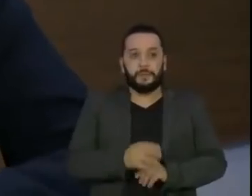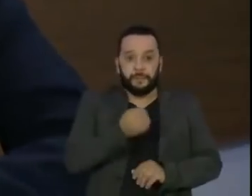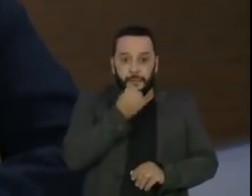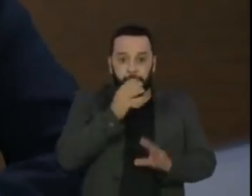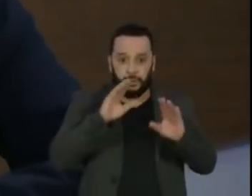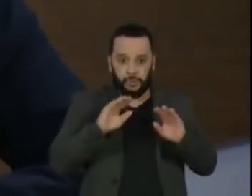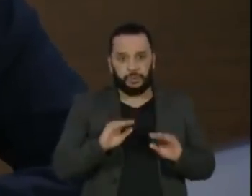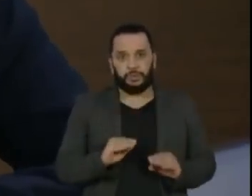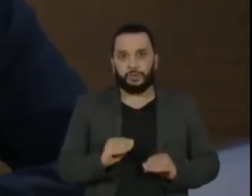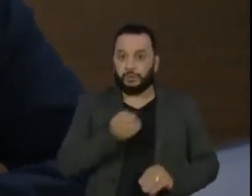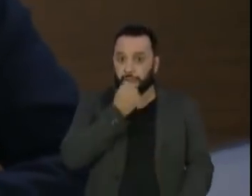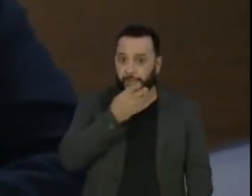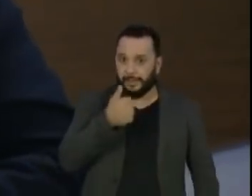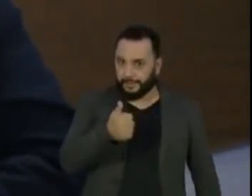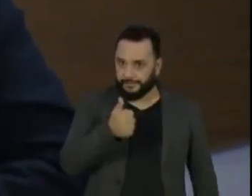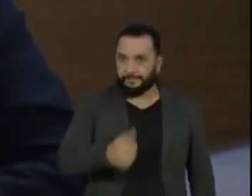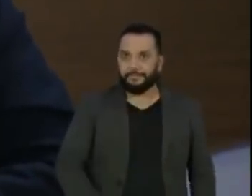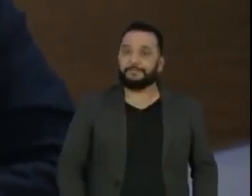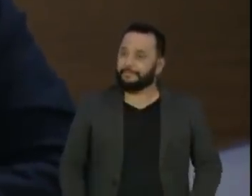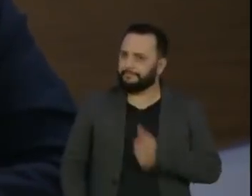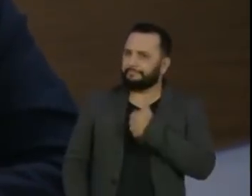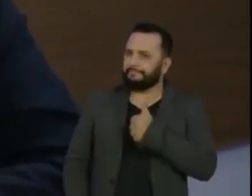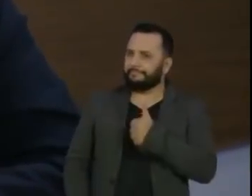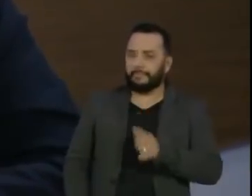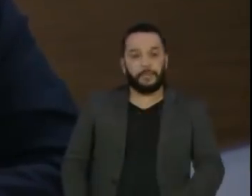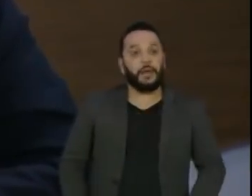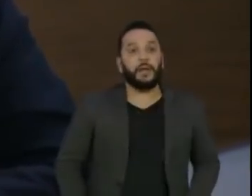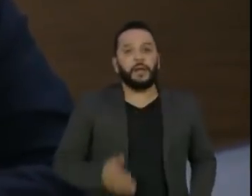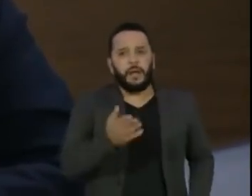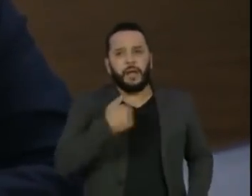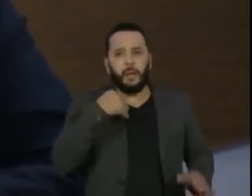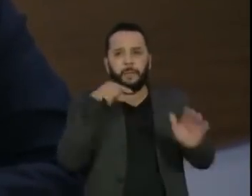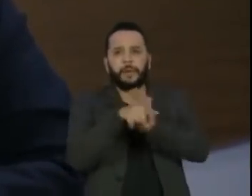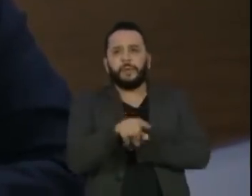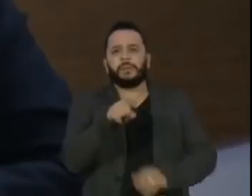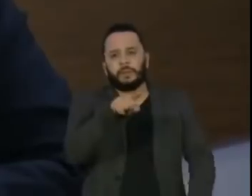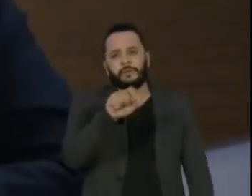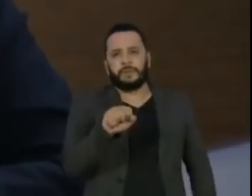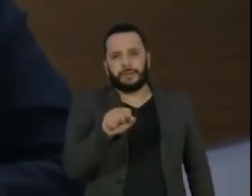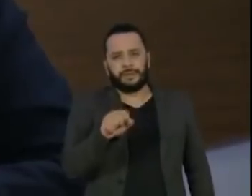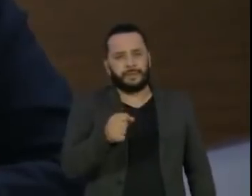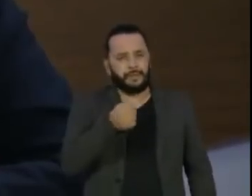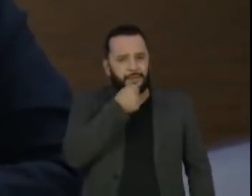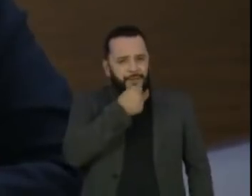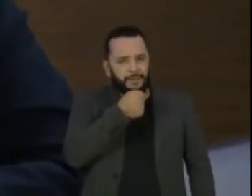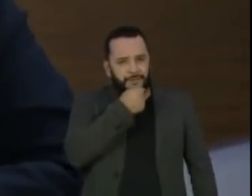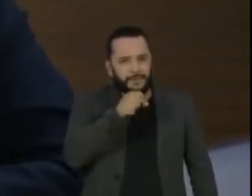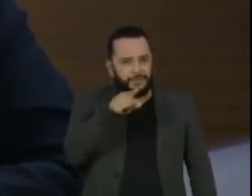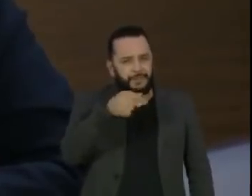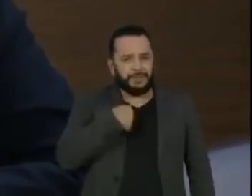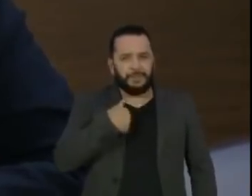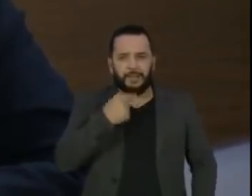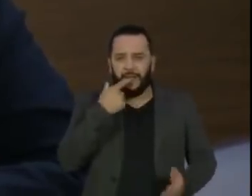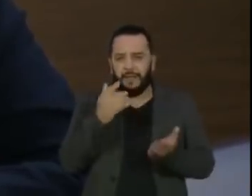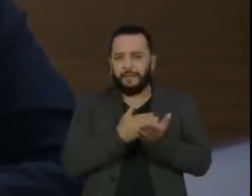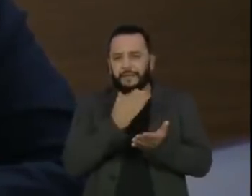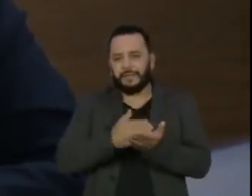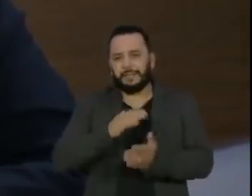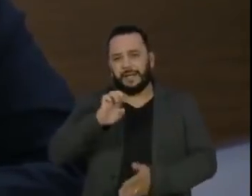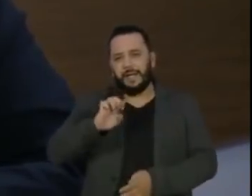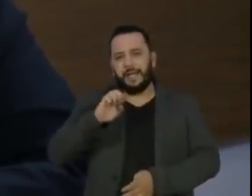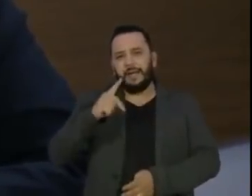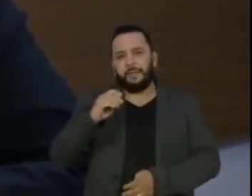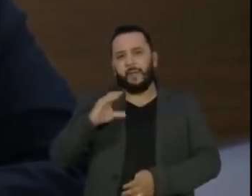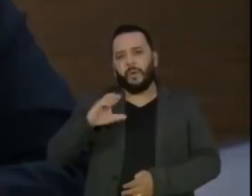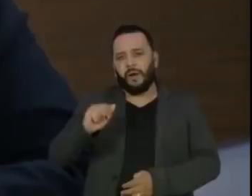Oi João tudo bem tudo bem tudo bem eu queria te perguntar o seguinte é uma entrevista que o Senhor deu na revista a revista Época